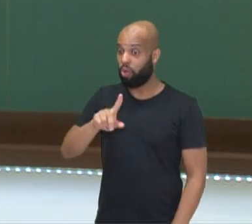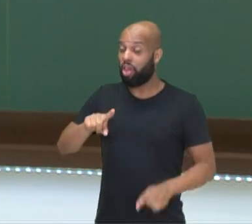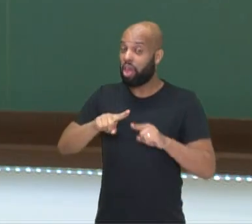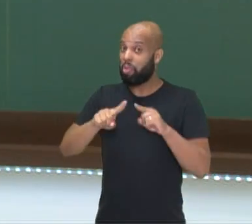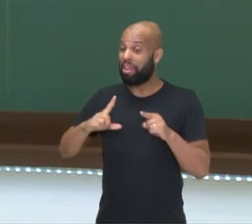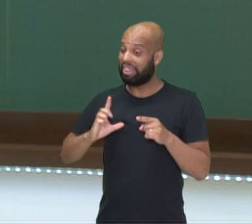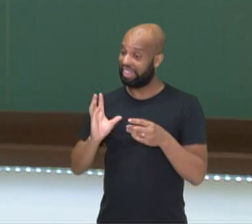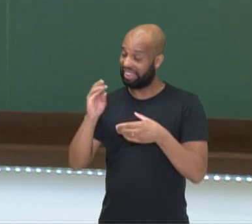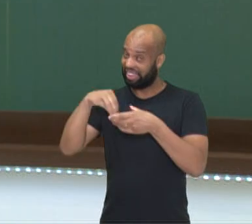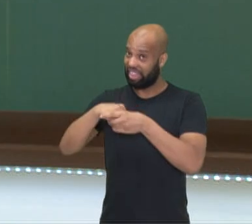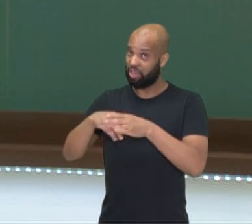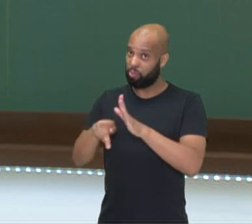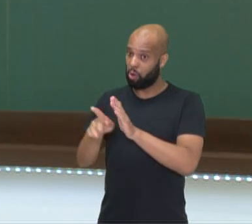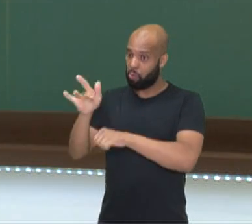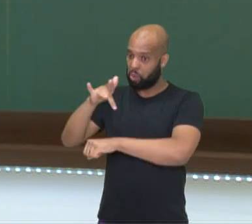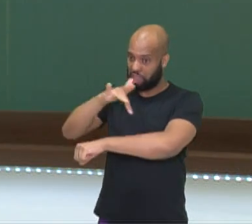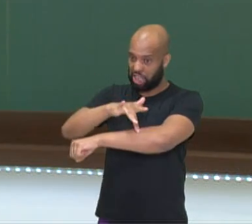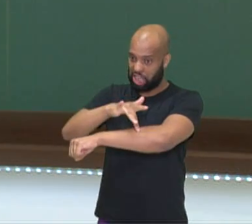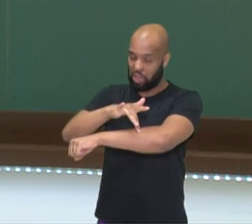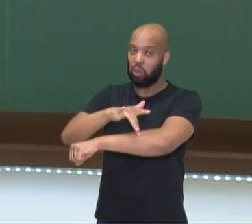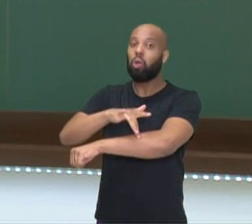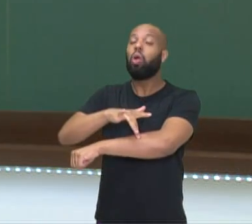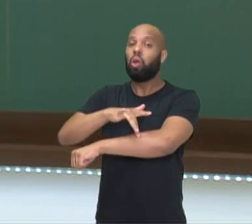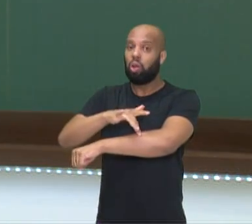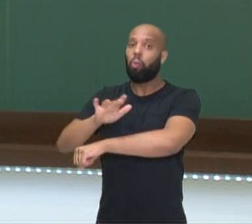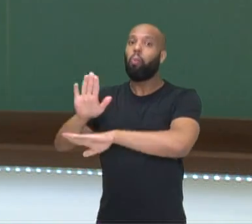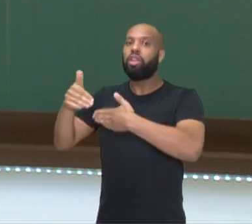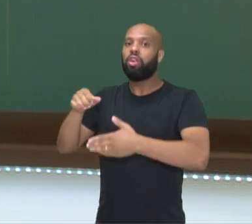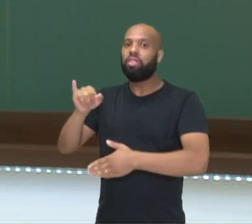vão estar os protozoários. E quando